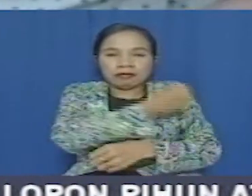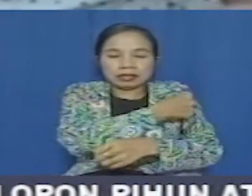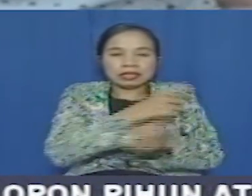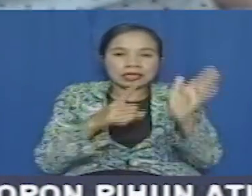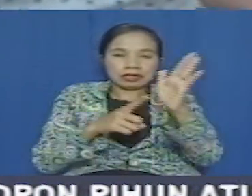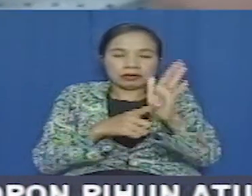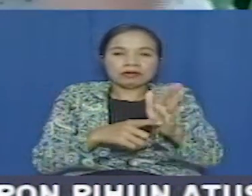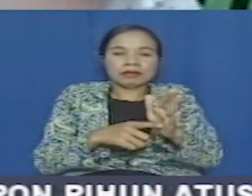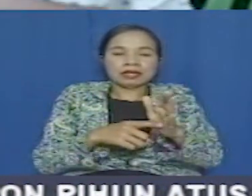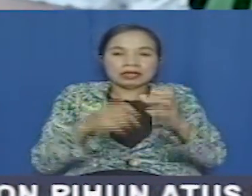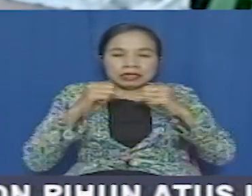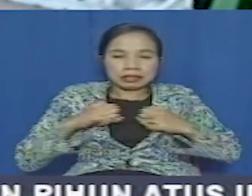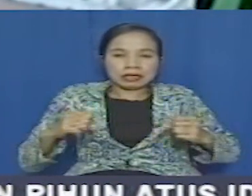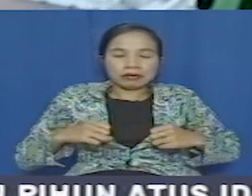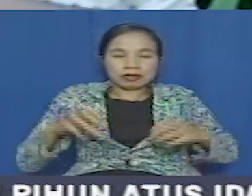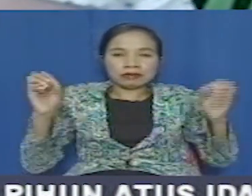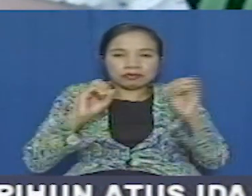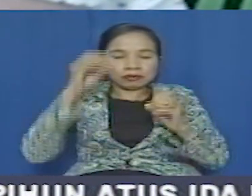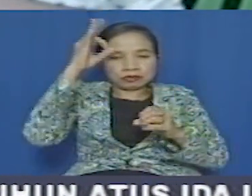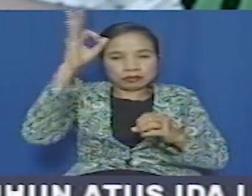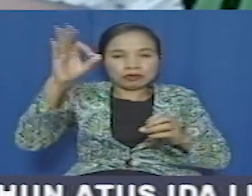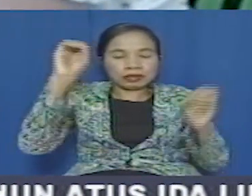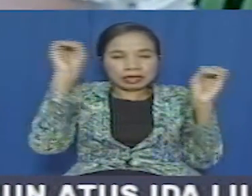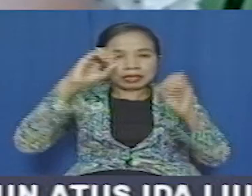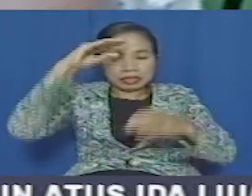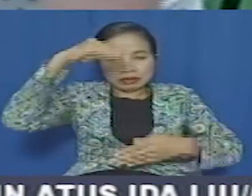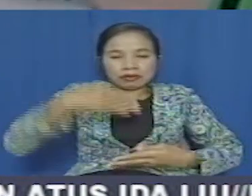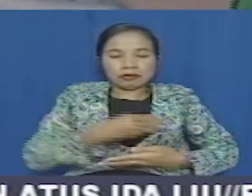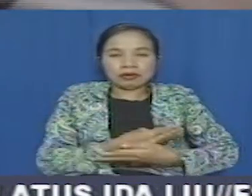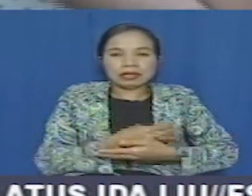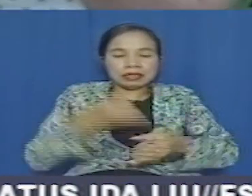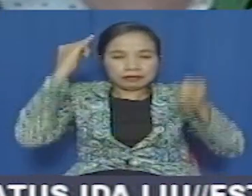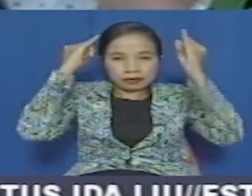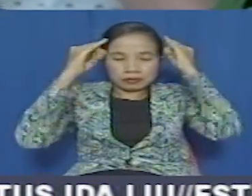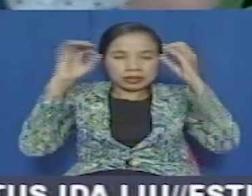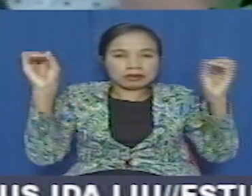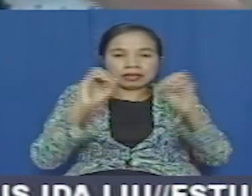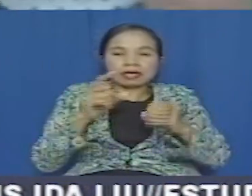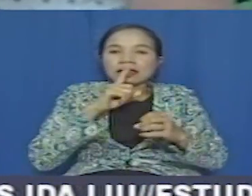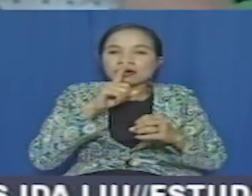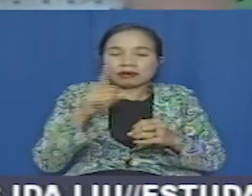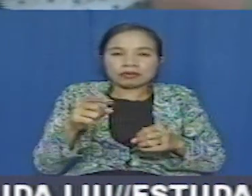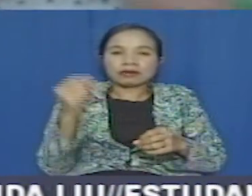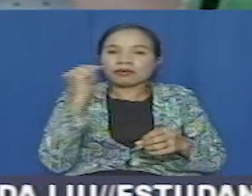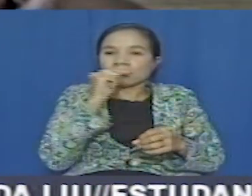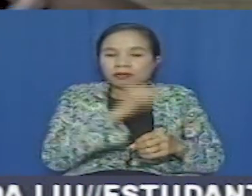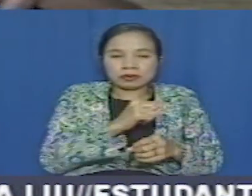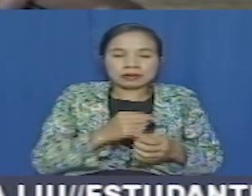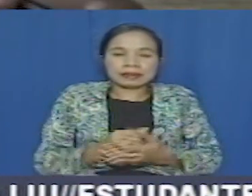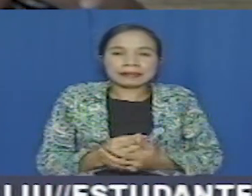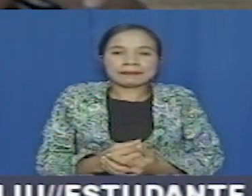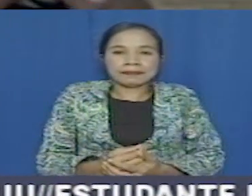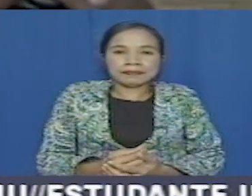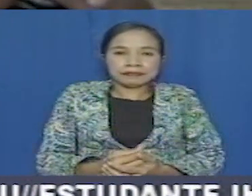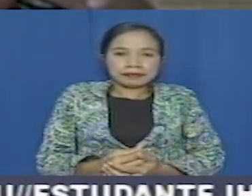saude reproduktivu. Tambane, nia considera informasau ne la iha base no falsu. Informações nebe tatu espele